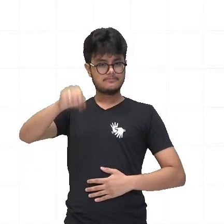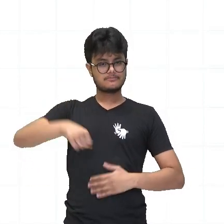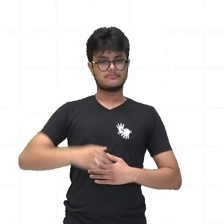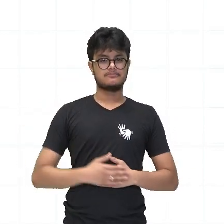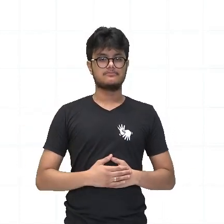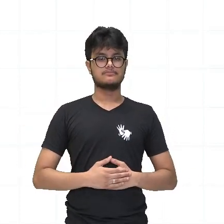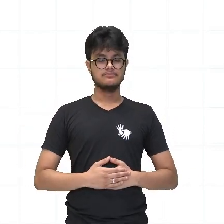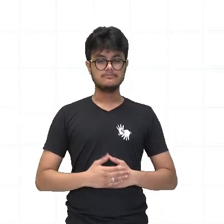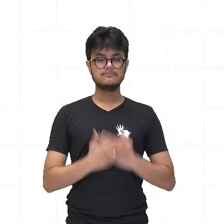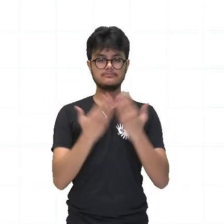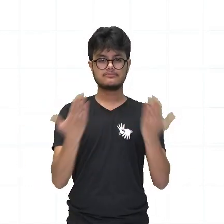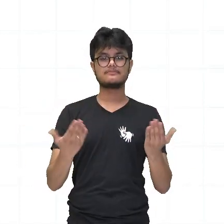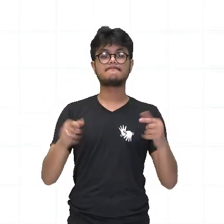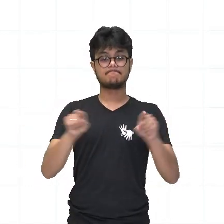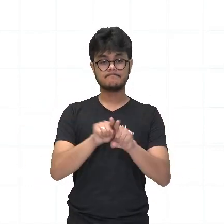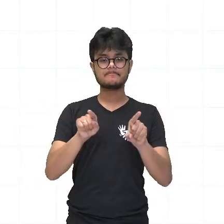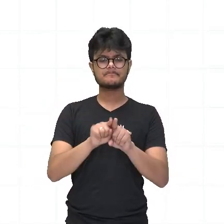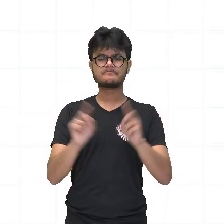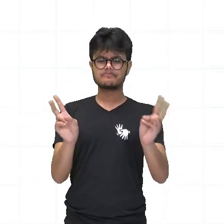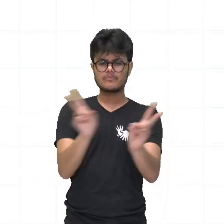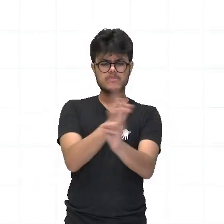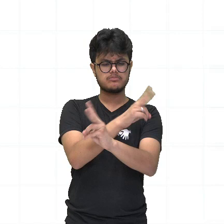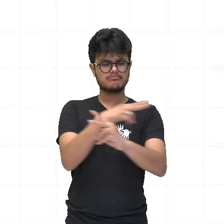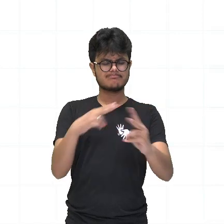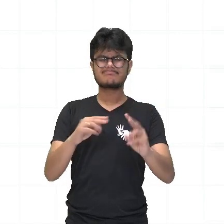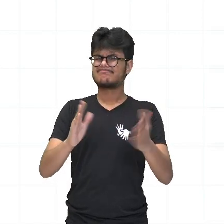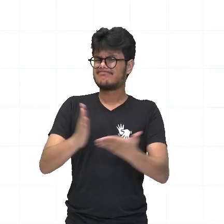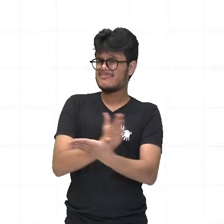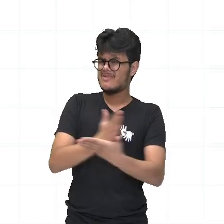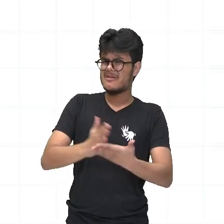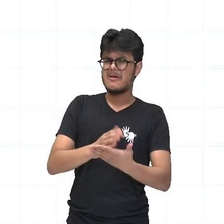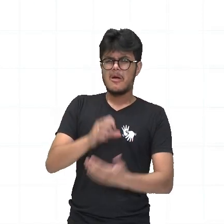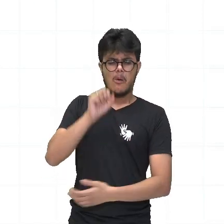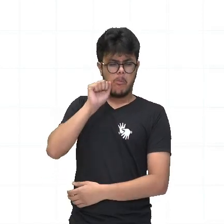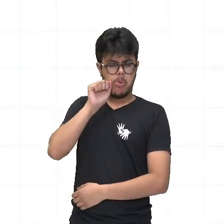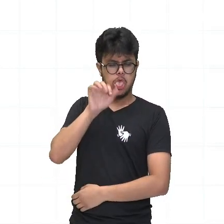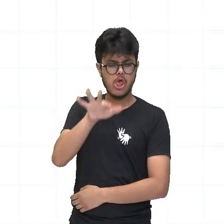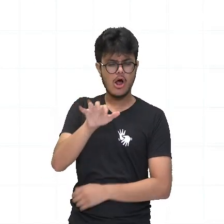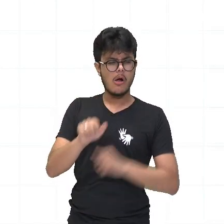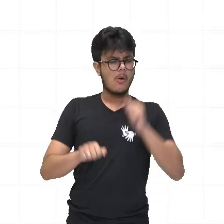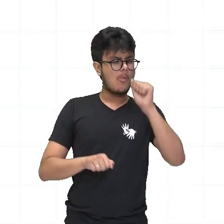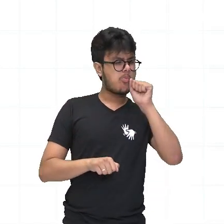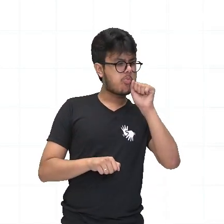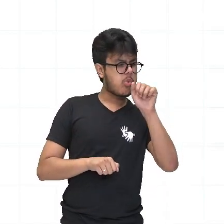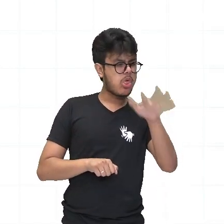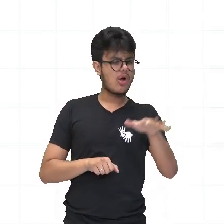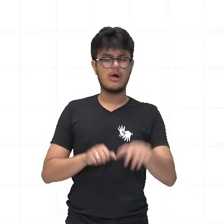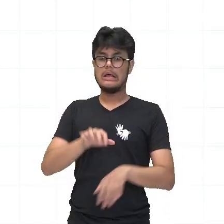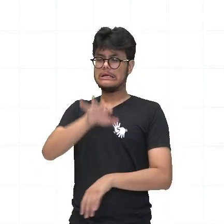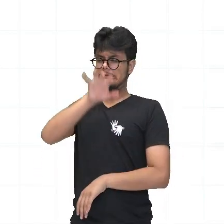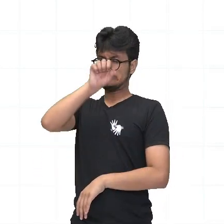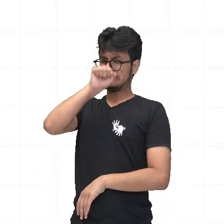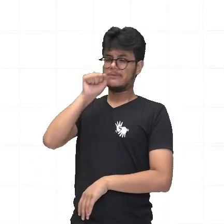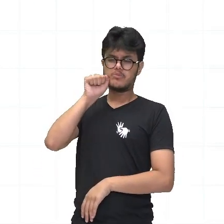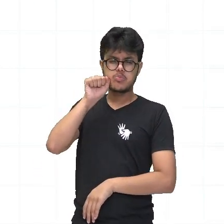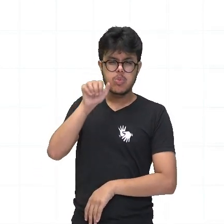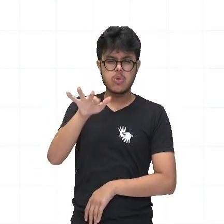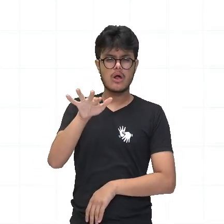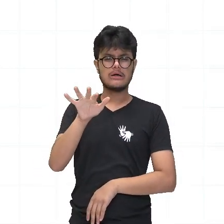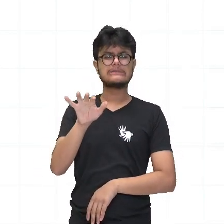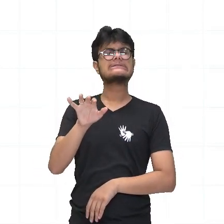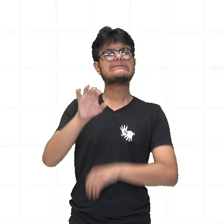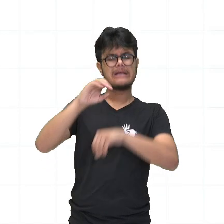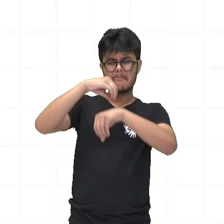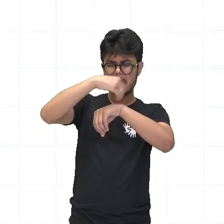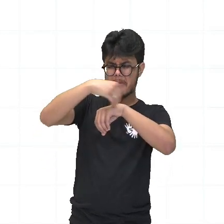pelo ar, geralmente por meio de gotículas respiratórias ou partículas suspensas